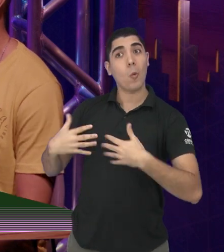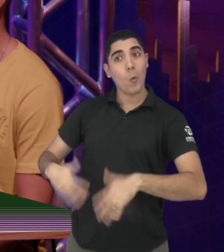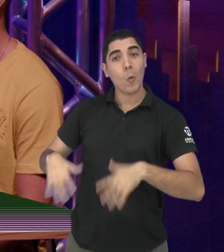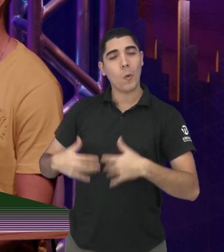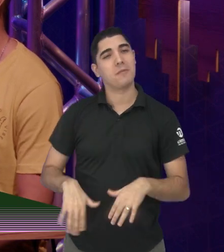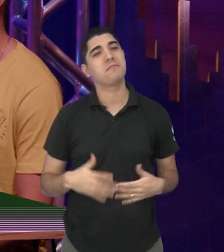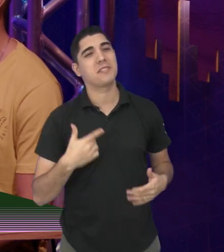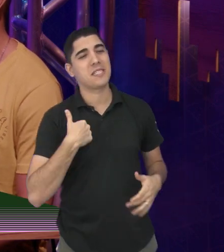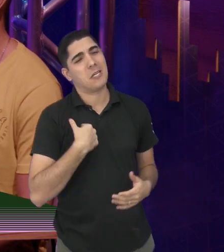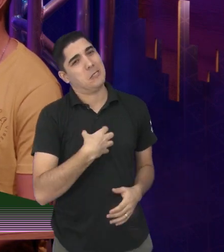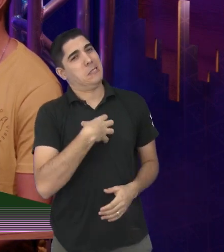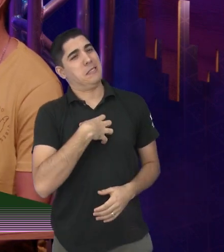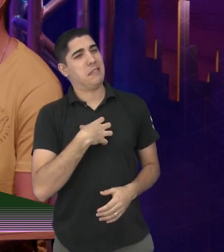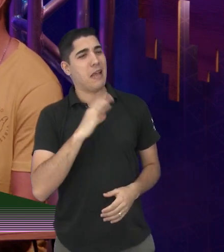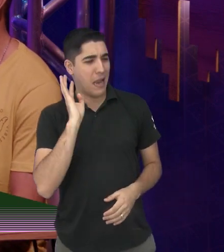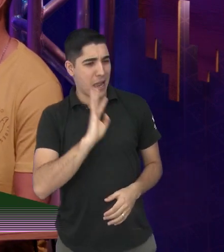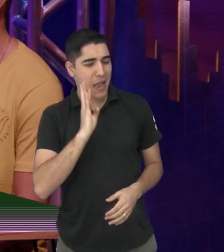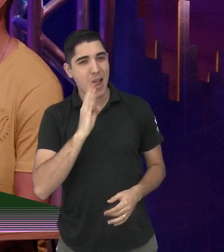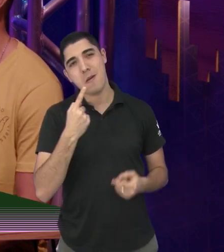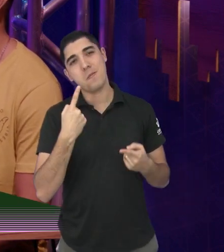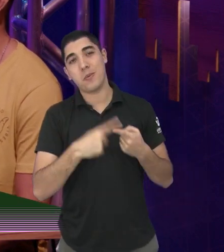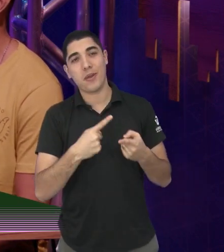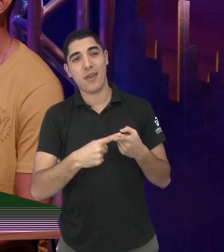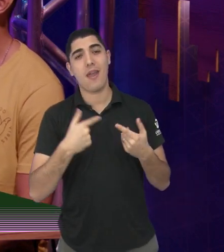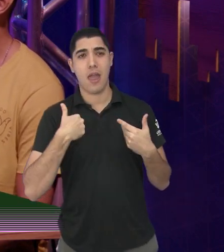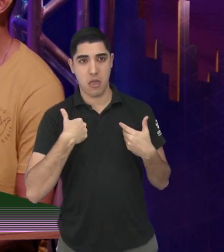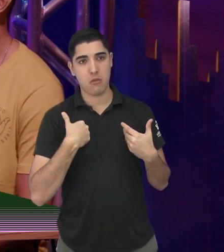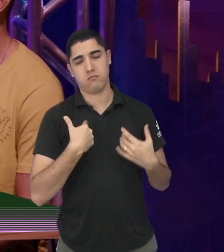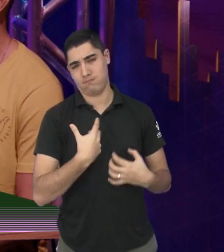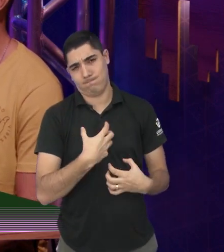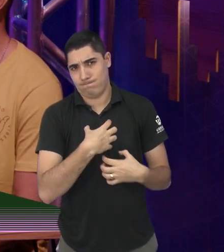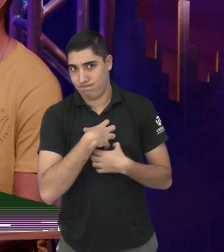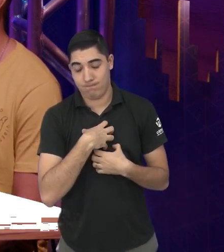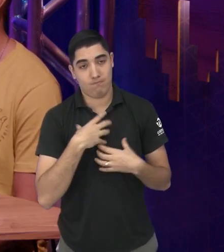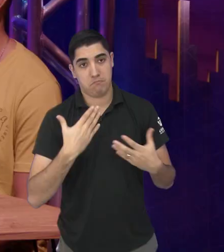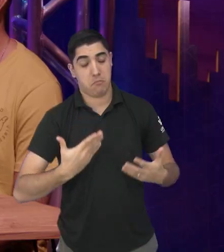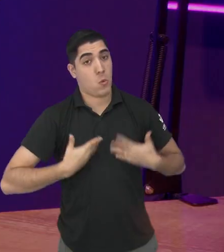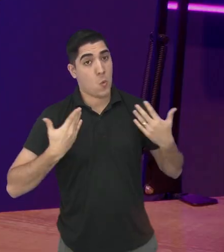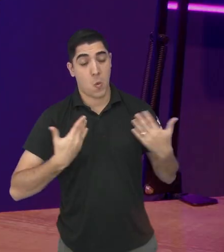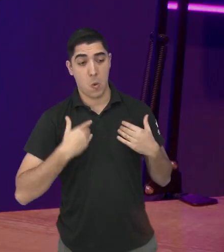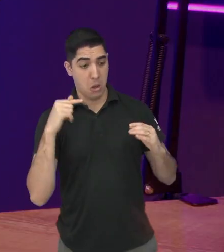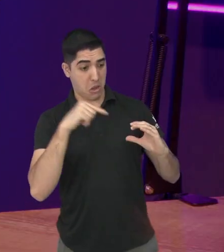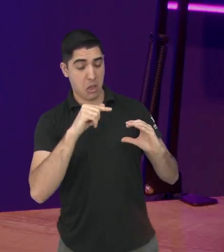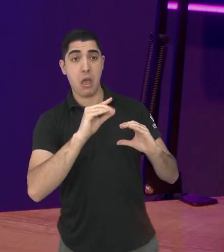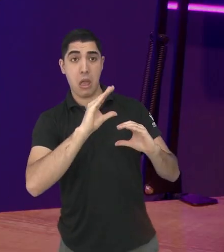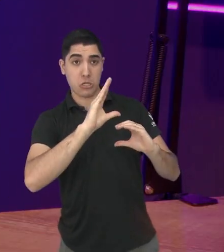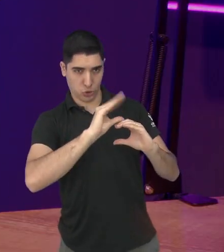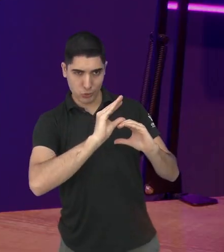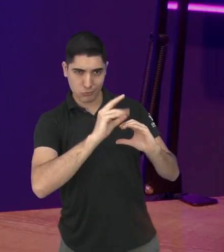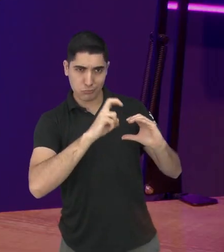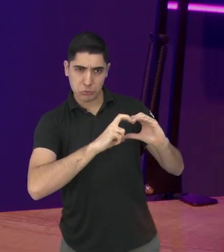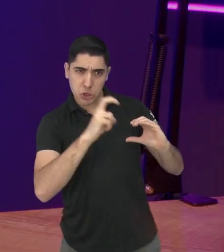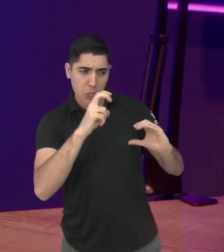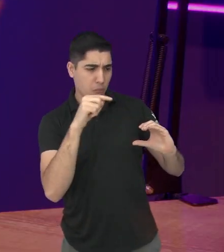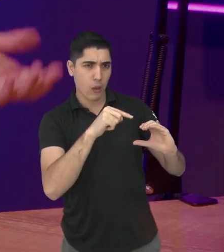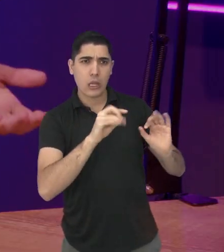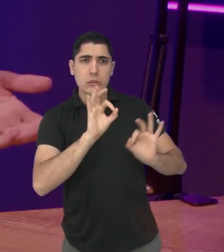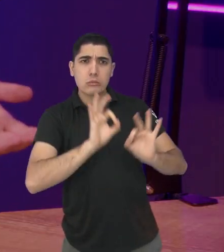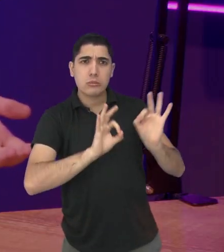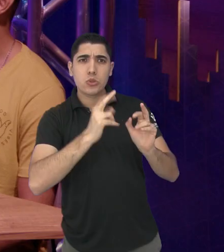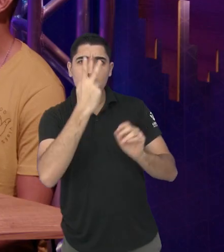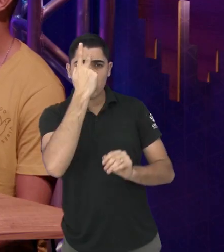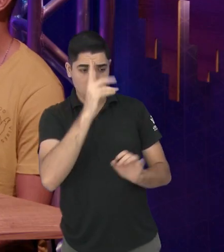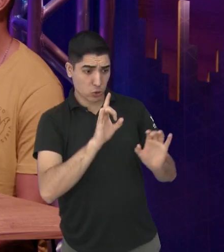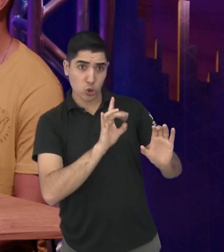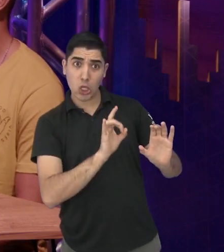mais engraçado, assim, porque eu fico muito impressionada com o que o ChatGPT consegue fazer, Samu. Eu me impressiono muito. Inclusive, foi o